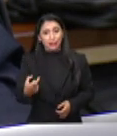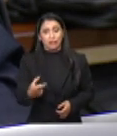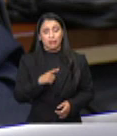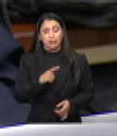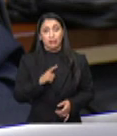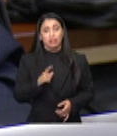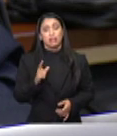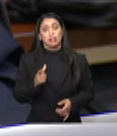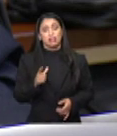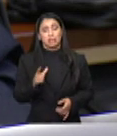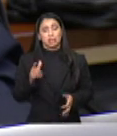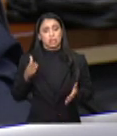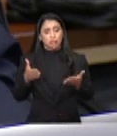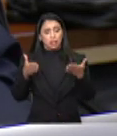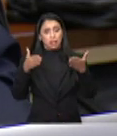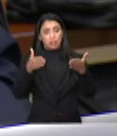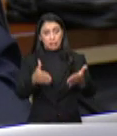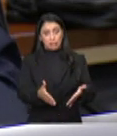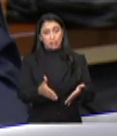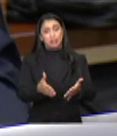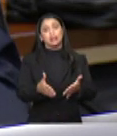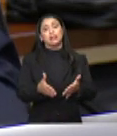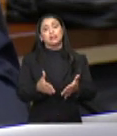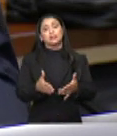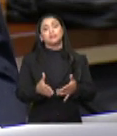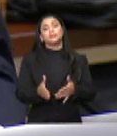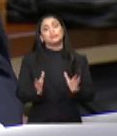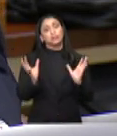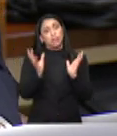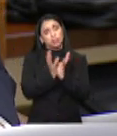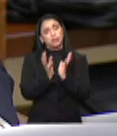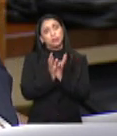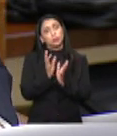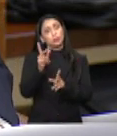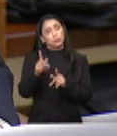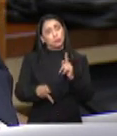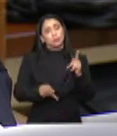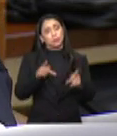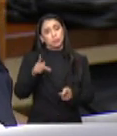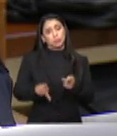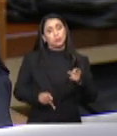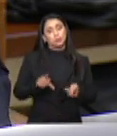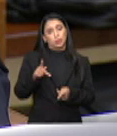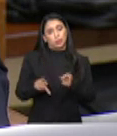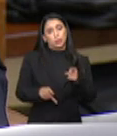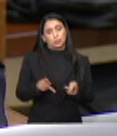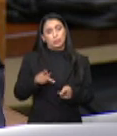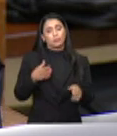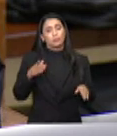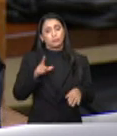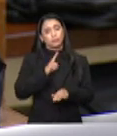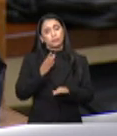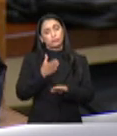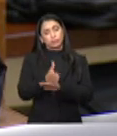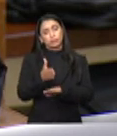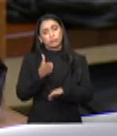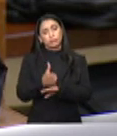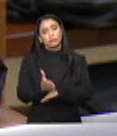incorporação imperativa dessa ampla parcela da população ao reconhecimento e ao acesso aos